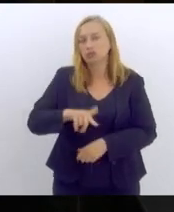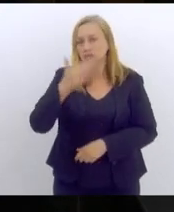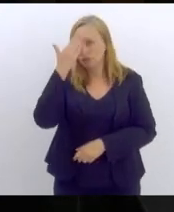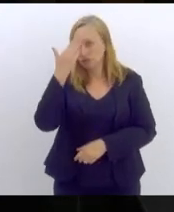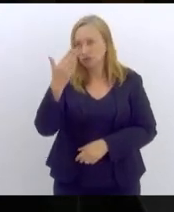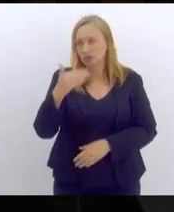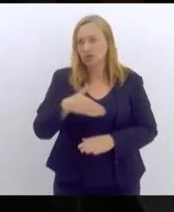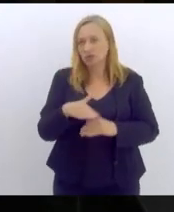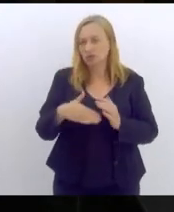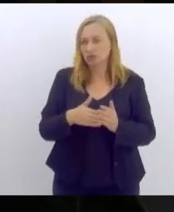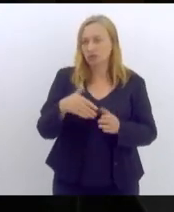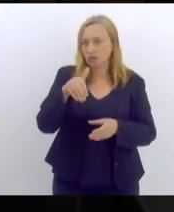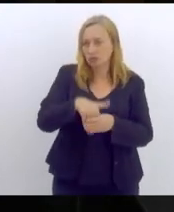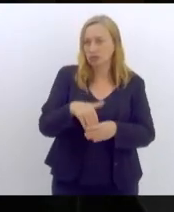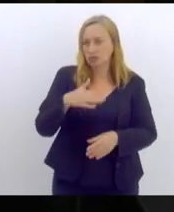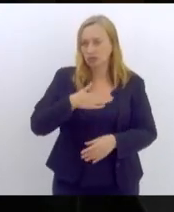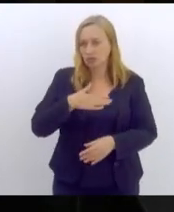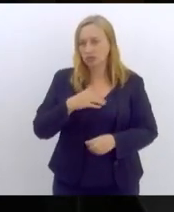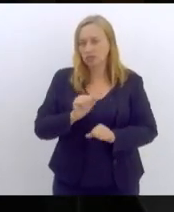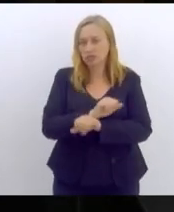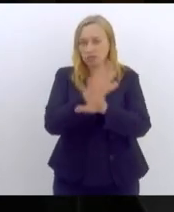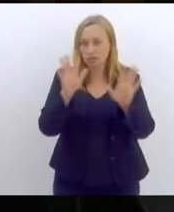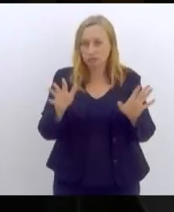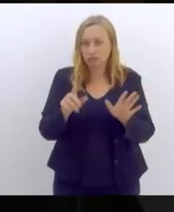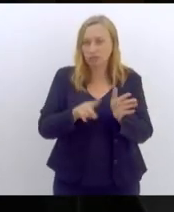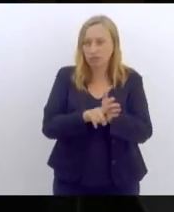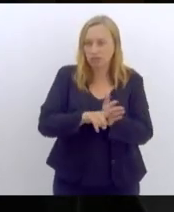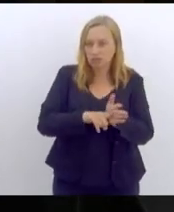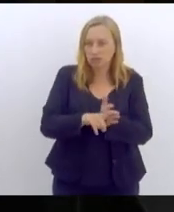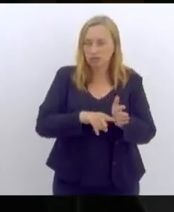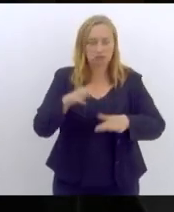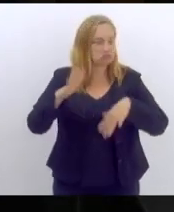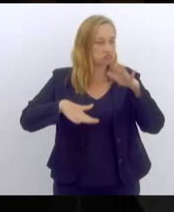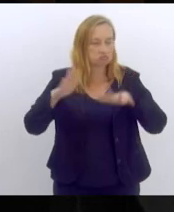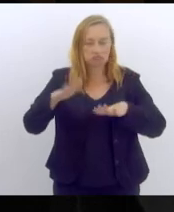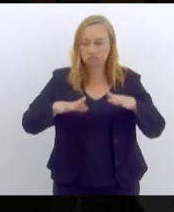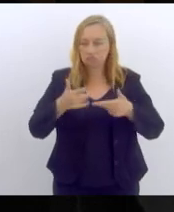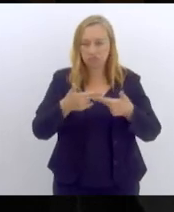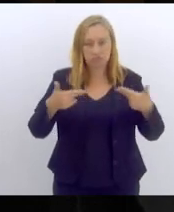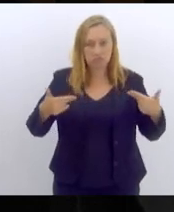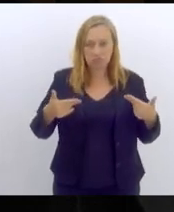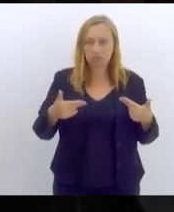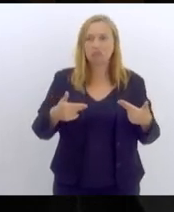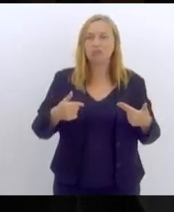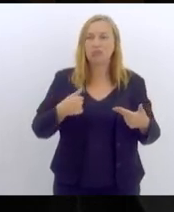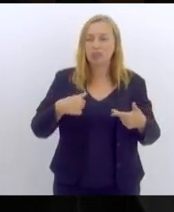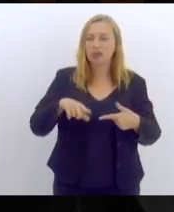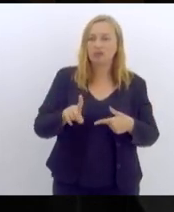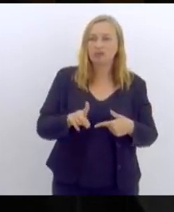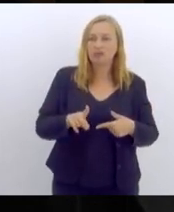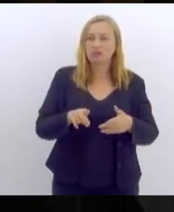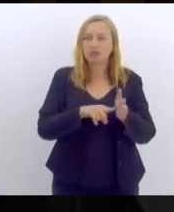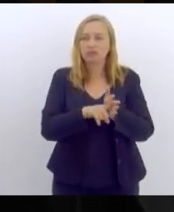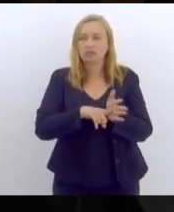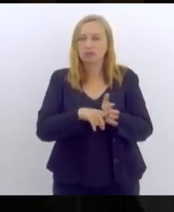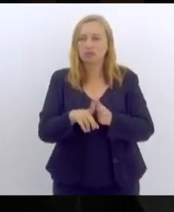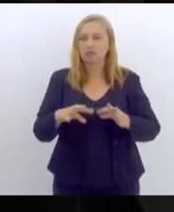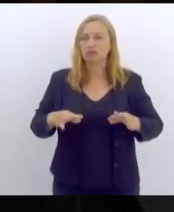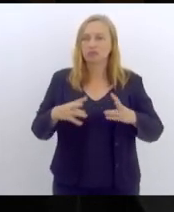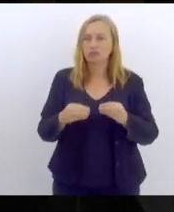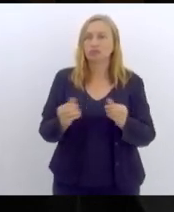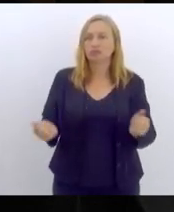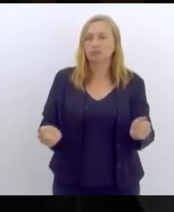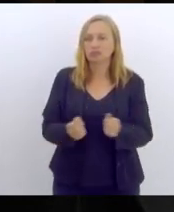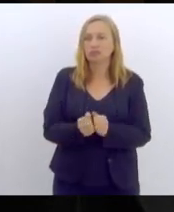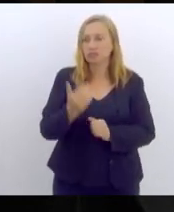meu eleitor, falar que a gente vai ser transparente, que eu vou fiscalizar, independente de qualquer coisa, vou fiscalizar todos. E tamo